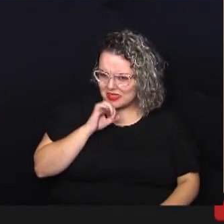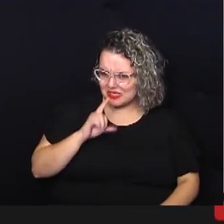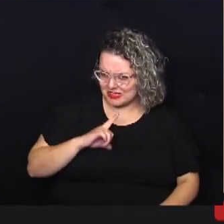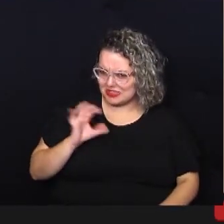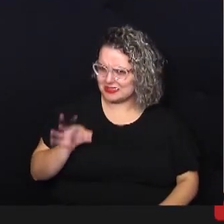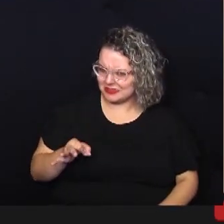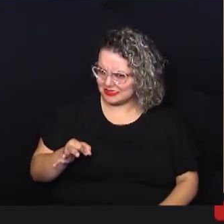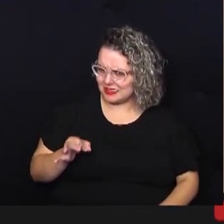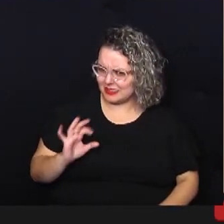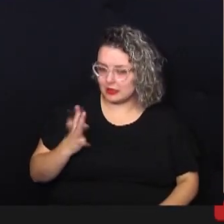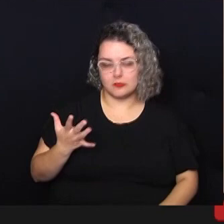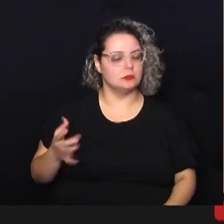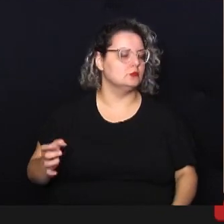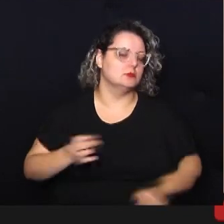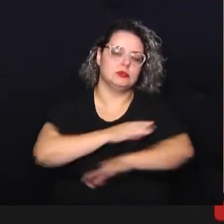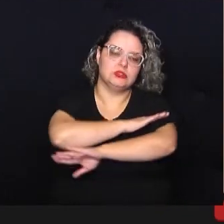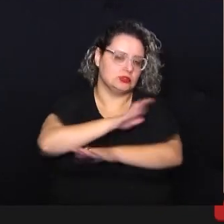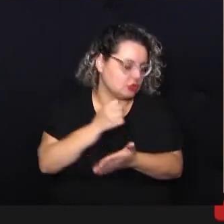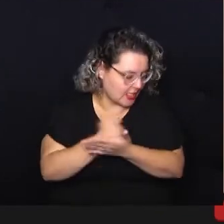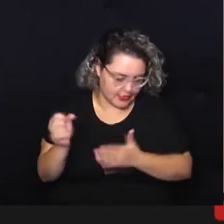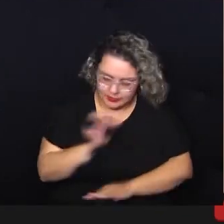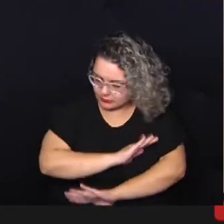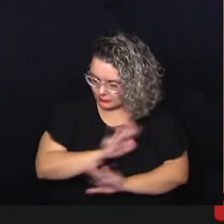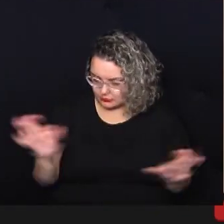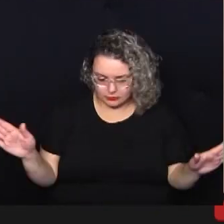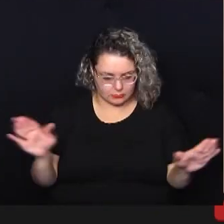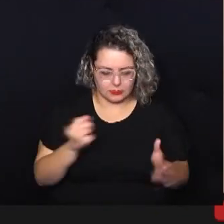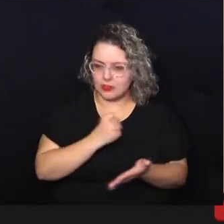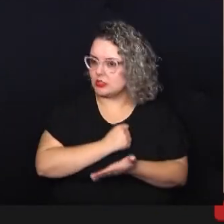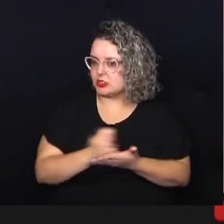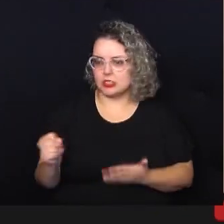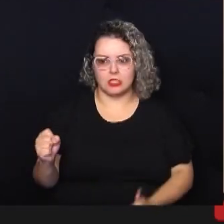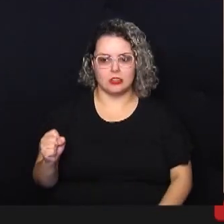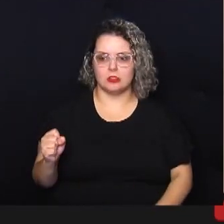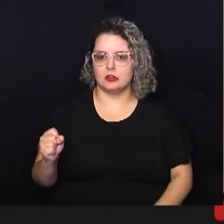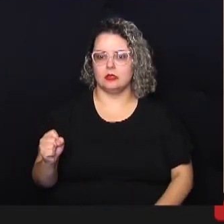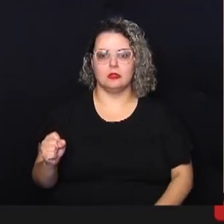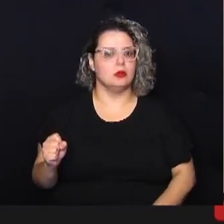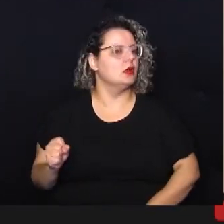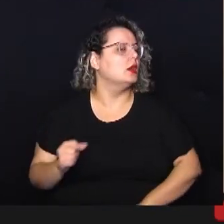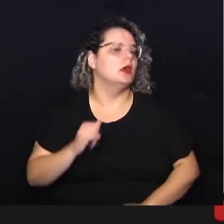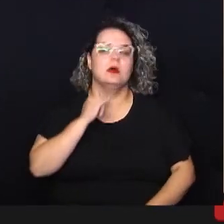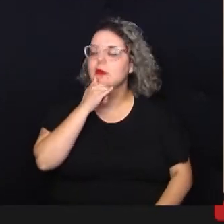isso mesmo? Acabou. Acabou. Ela não vai Fala falar para mais, mais né? ninguém.